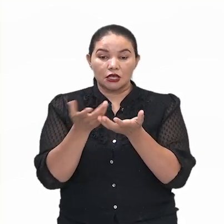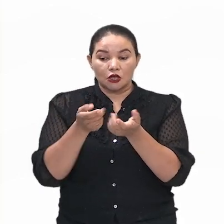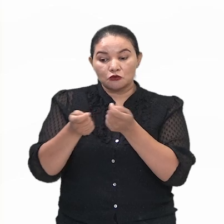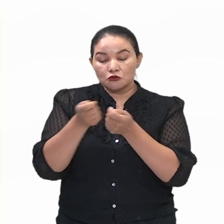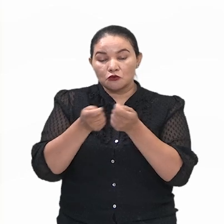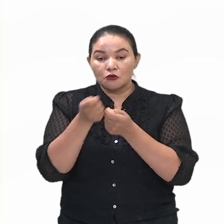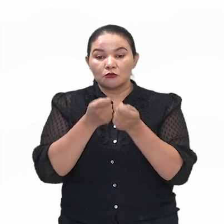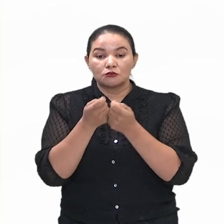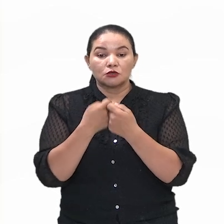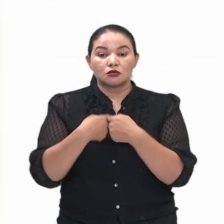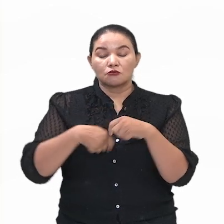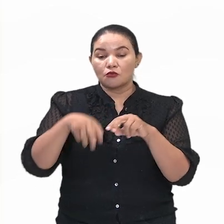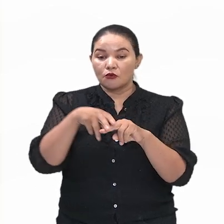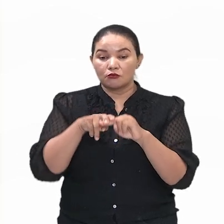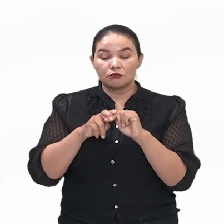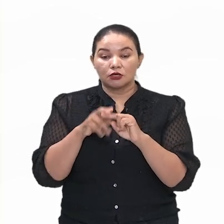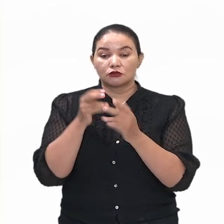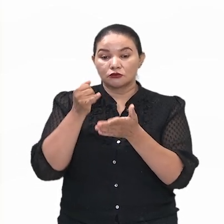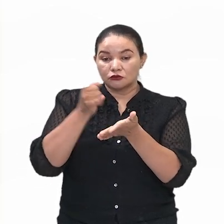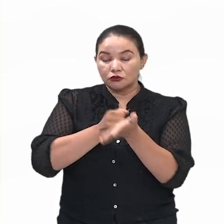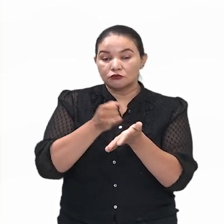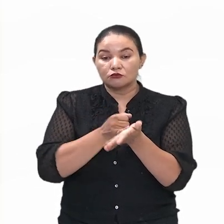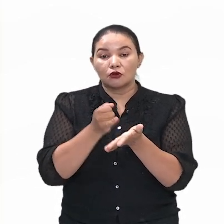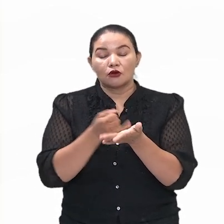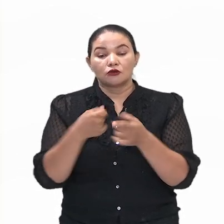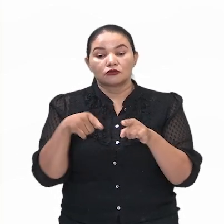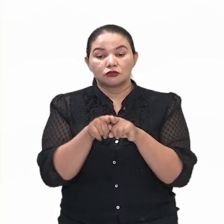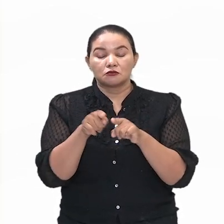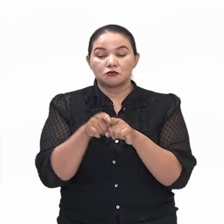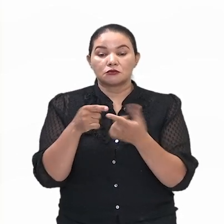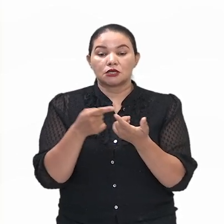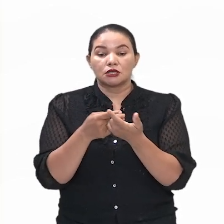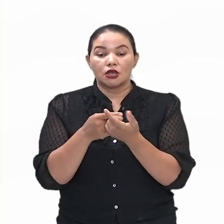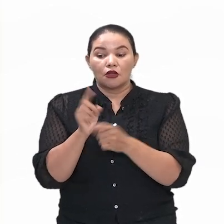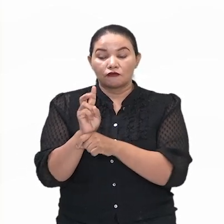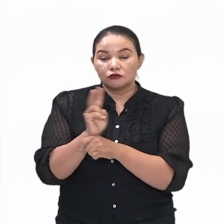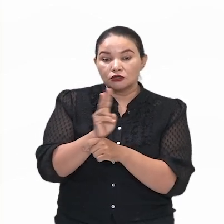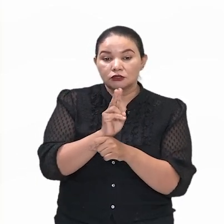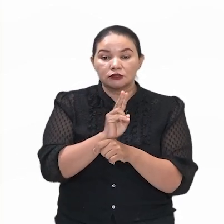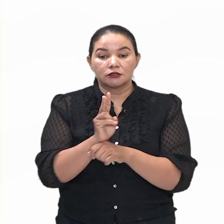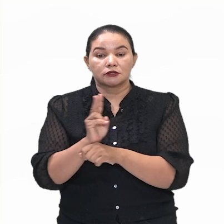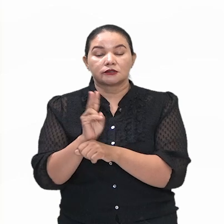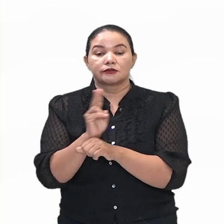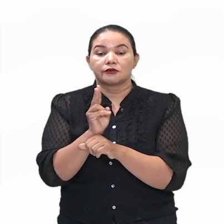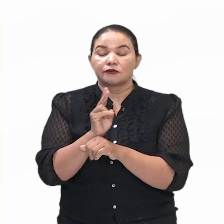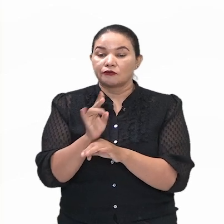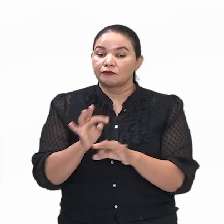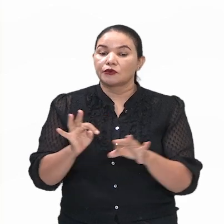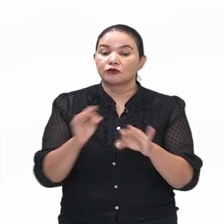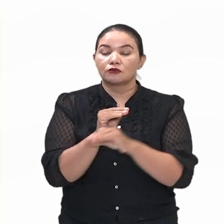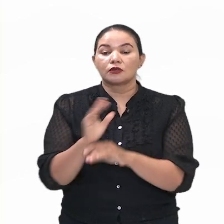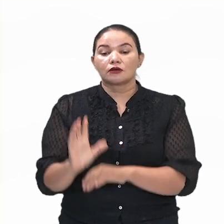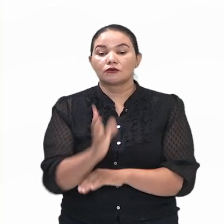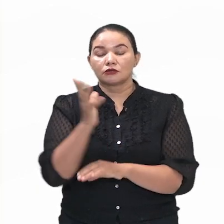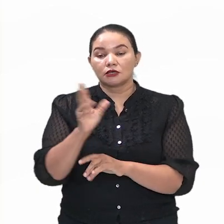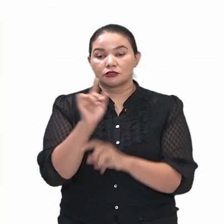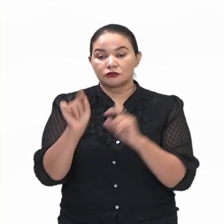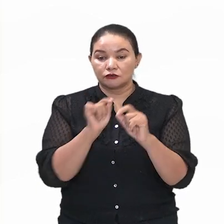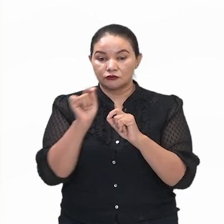Dos impostos, através da fiscalização. E isso tudo, né, vai acabar ocasionando